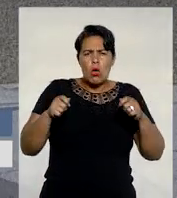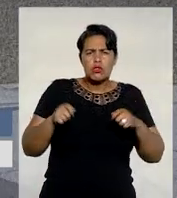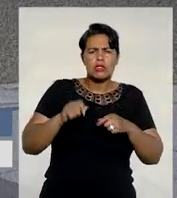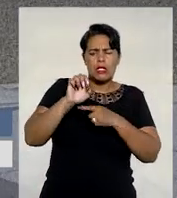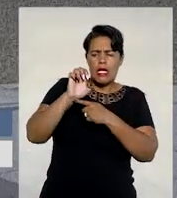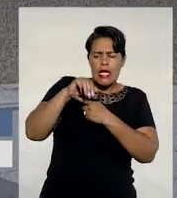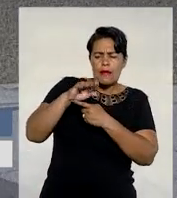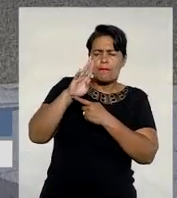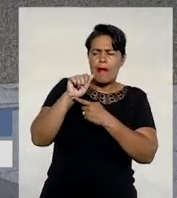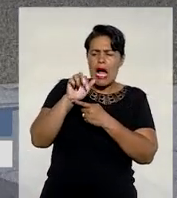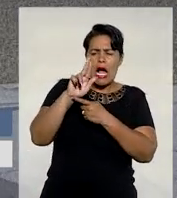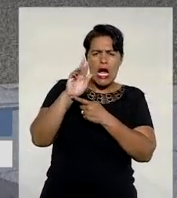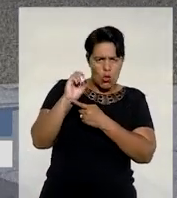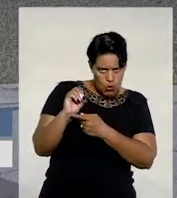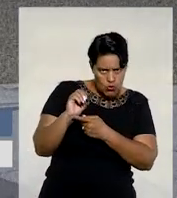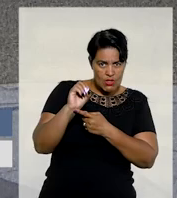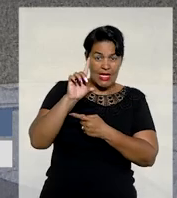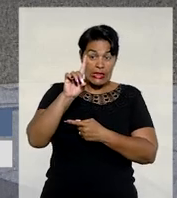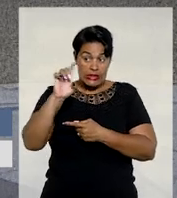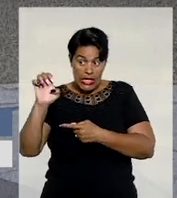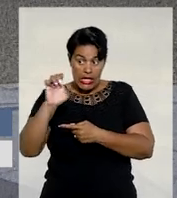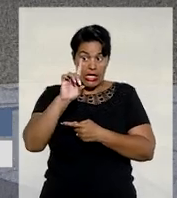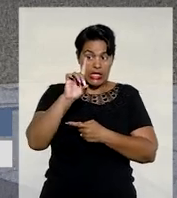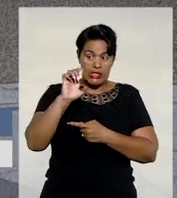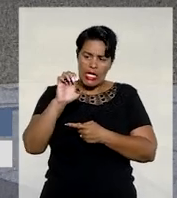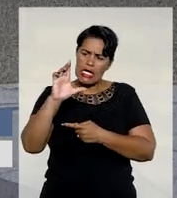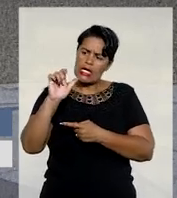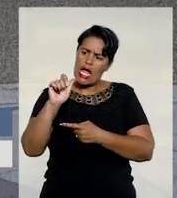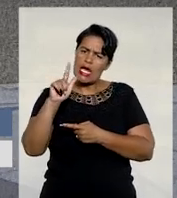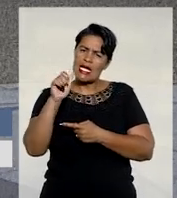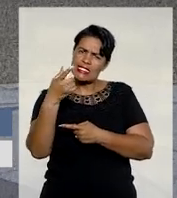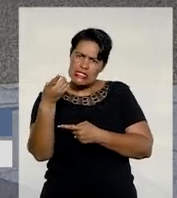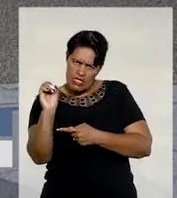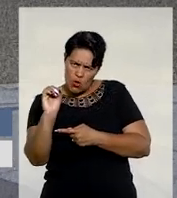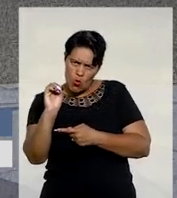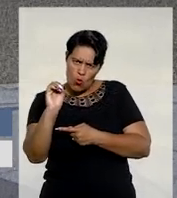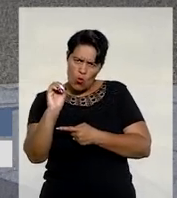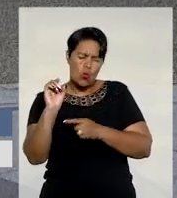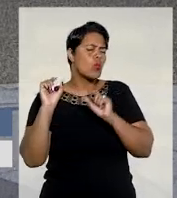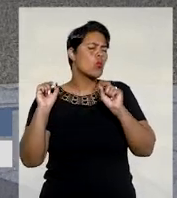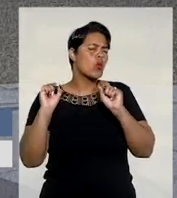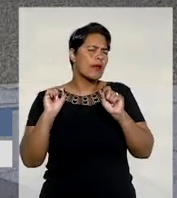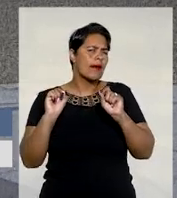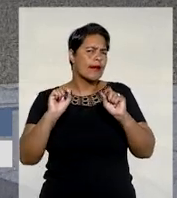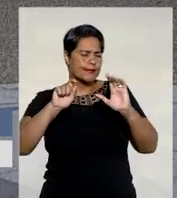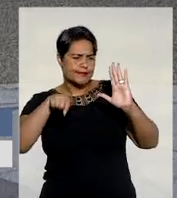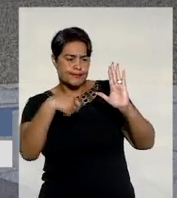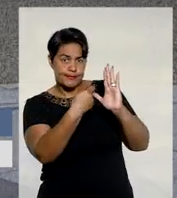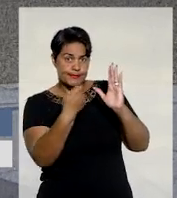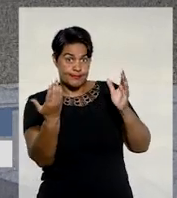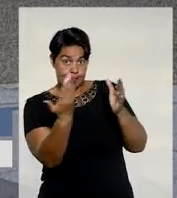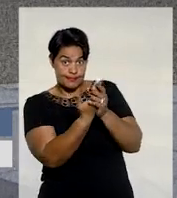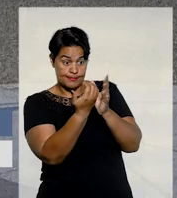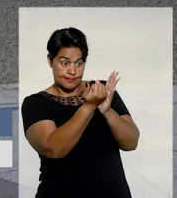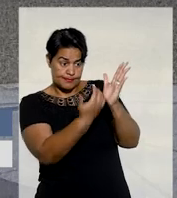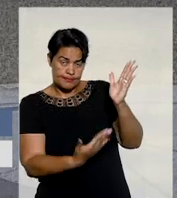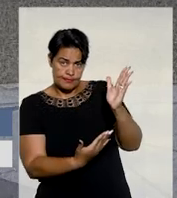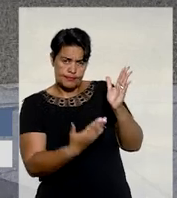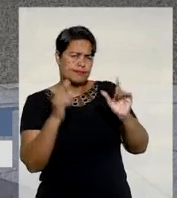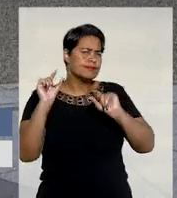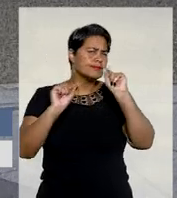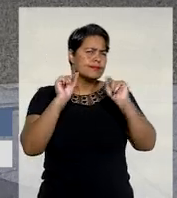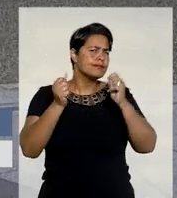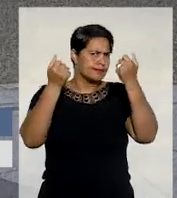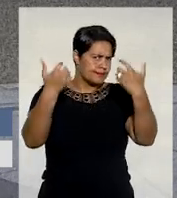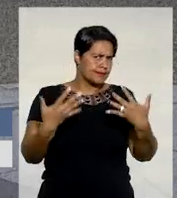A gente pode dizer que se trata de uma espécie de recurso, professora Thaís? Há aí uma divergência, né? Se é ou não é recurso,